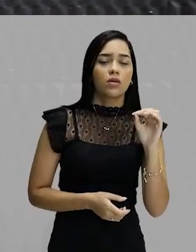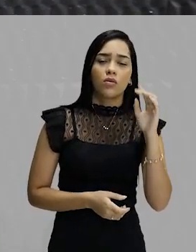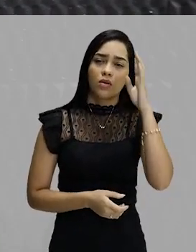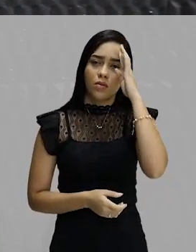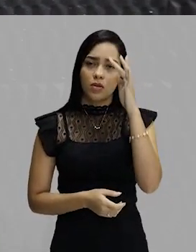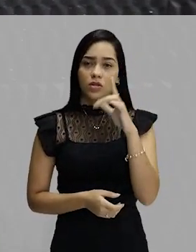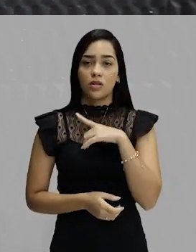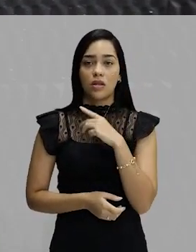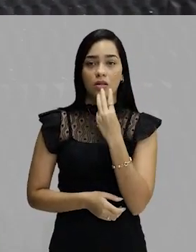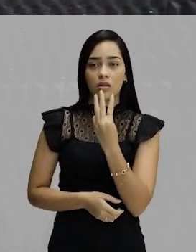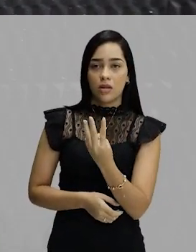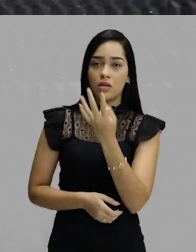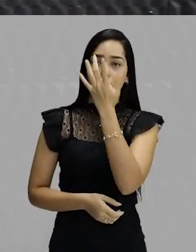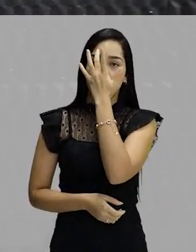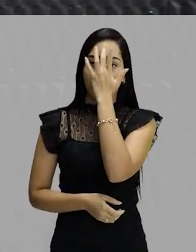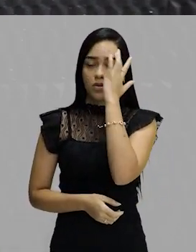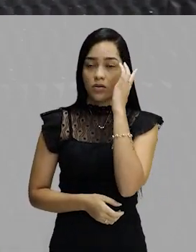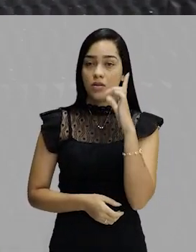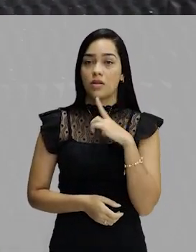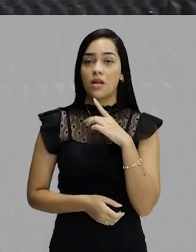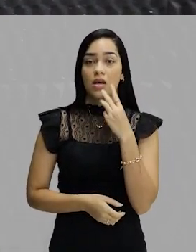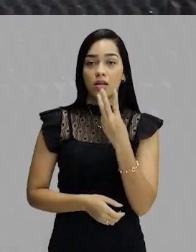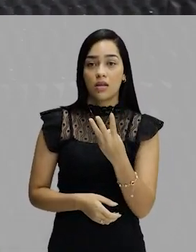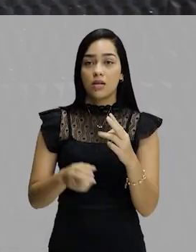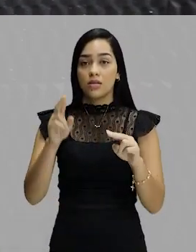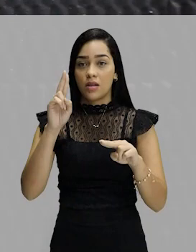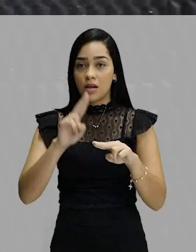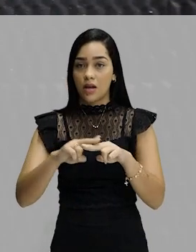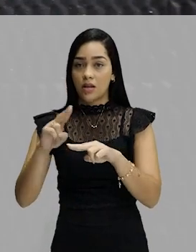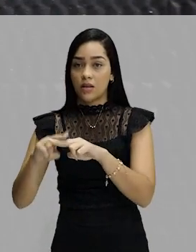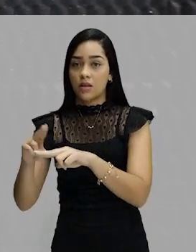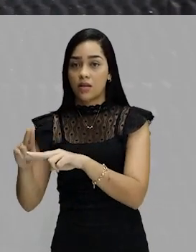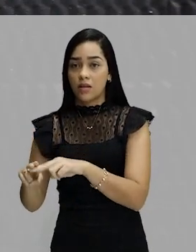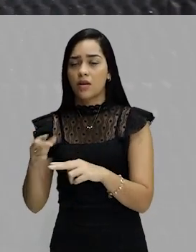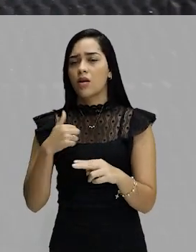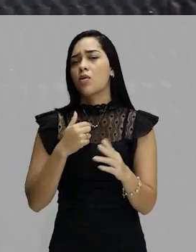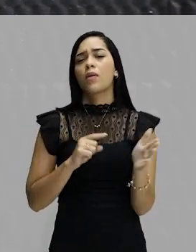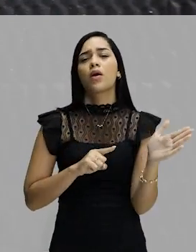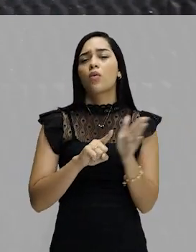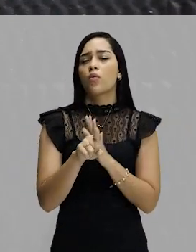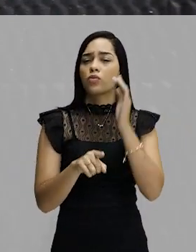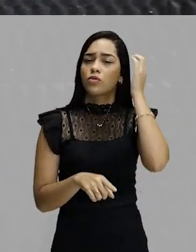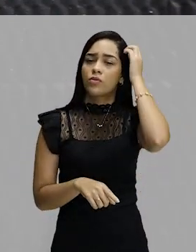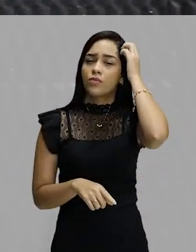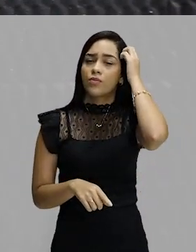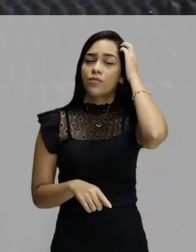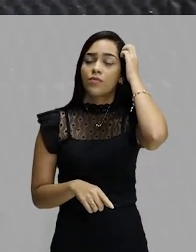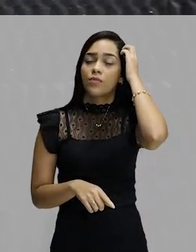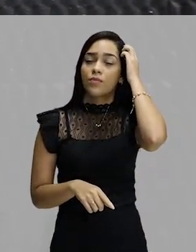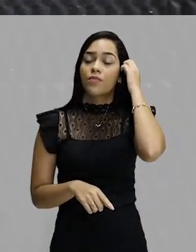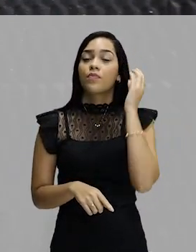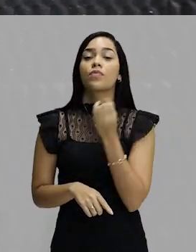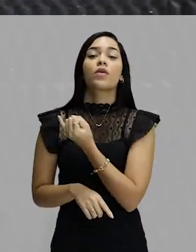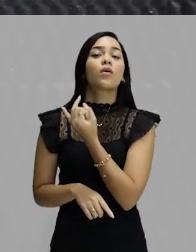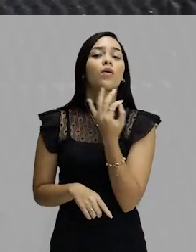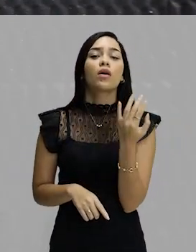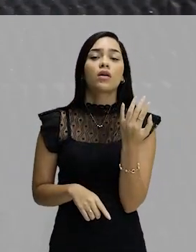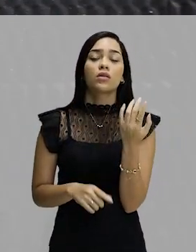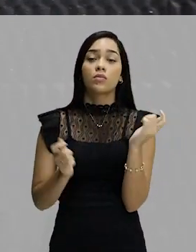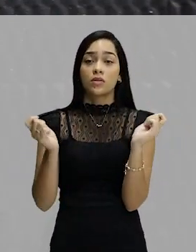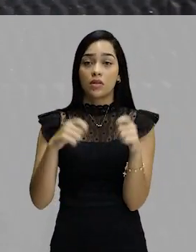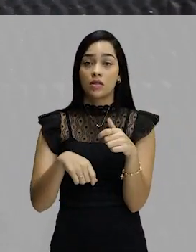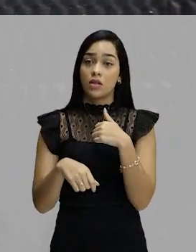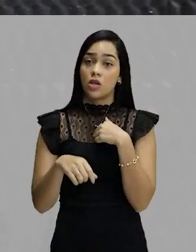tenho 3 pessoas e eu tenho 3 cadeiras. Eu pergunto para vocês, de quantas maneiras possíveis